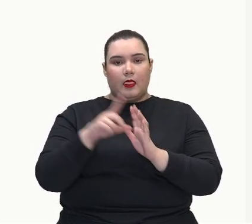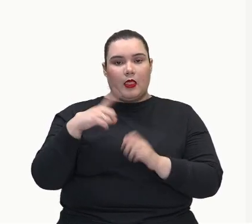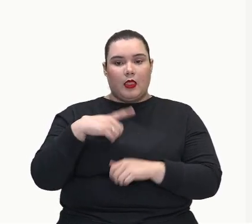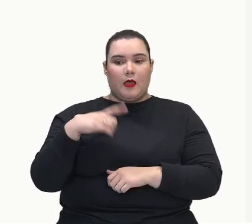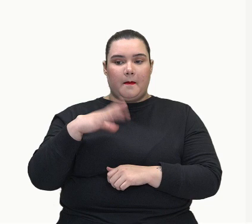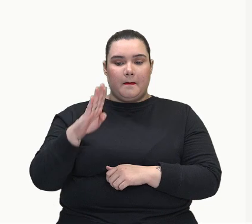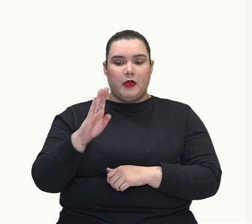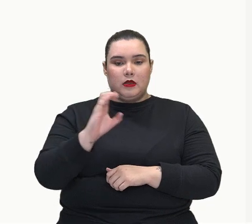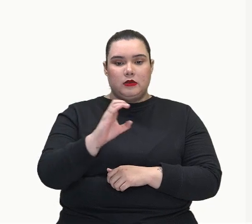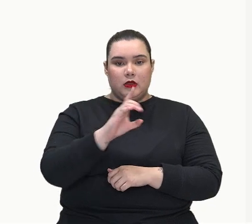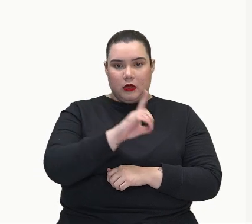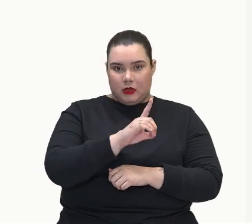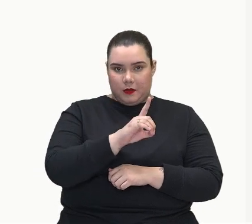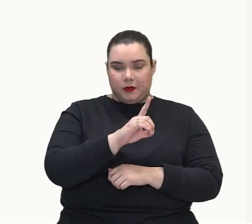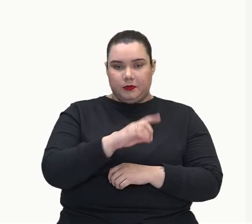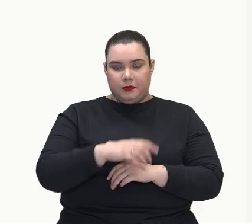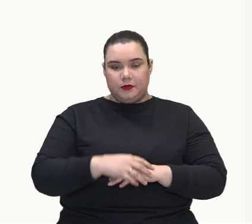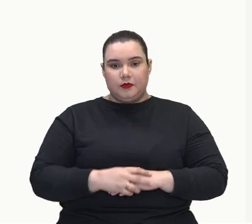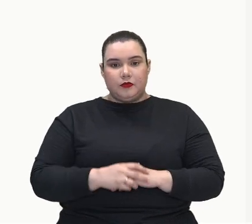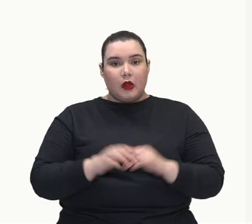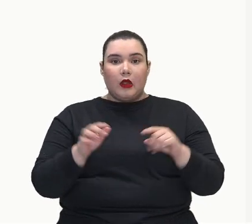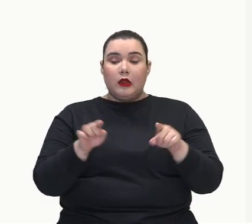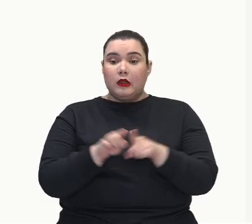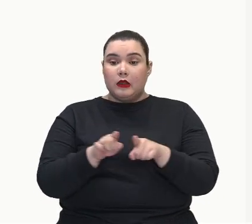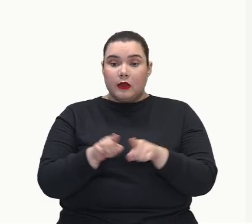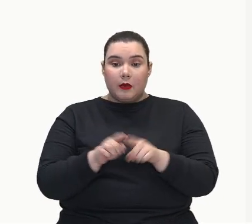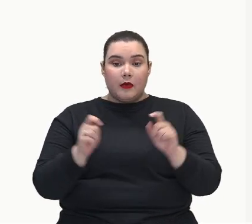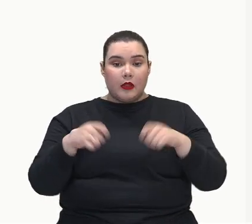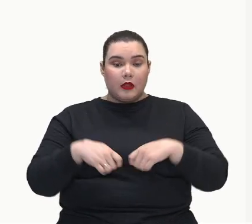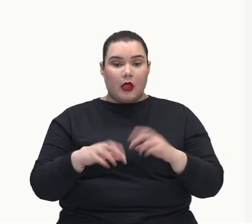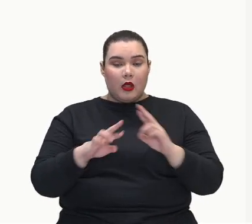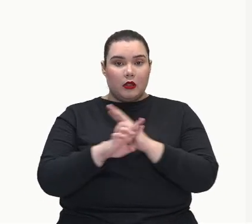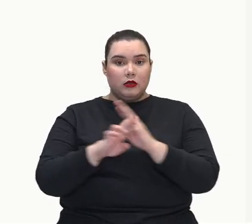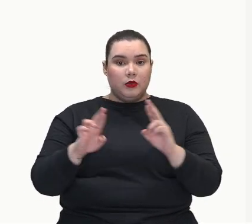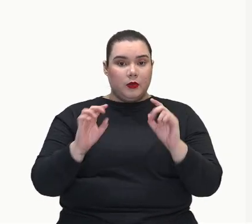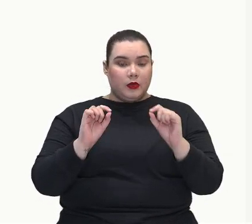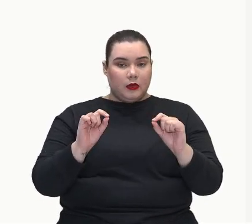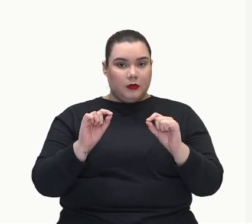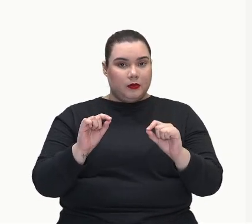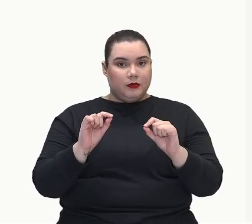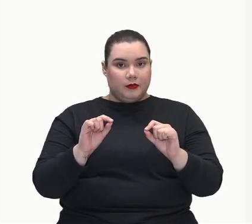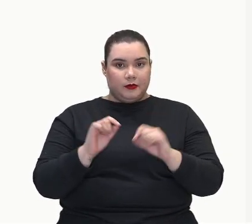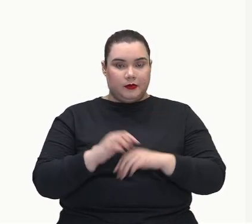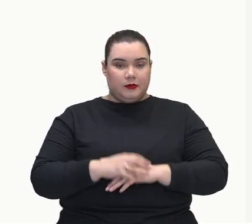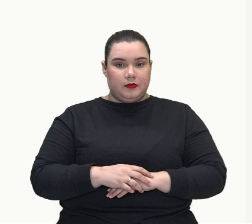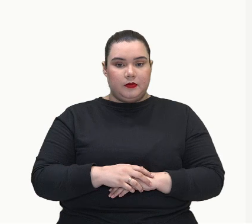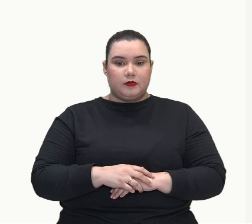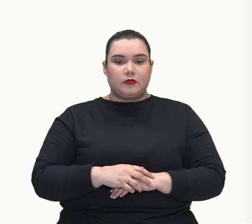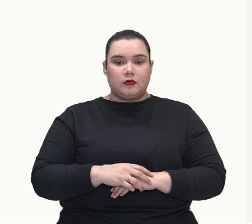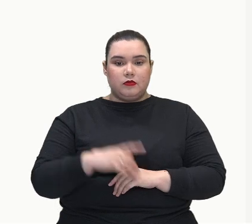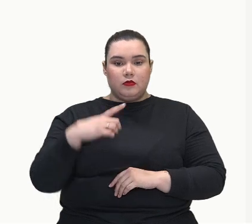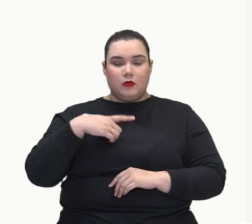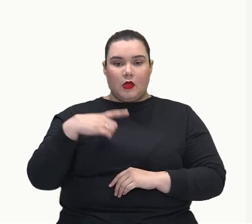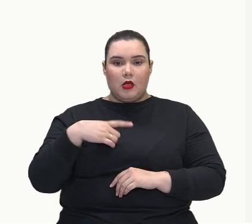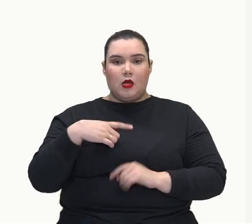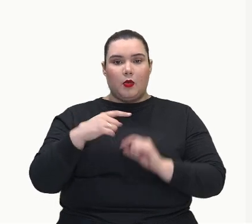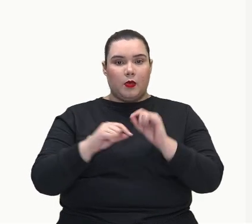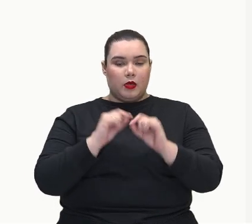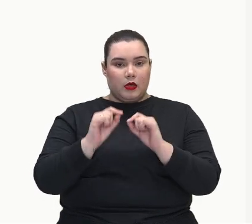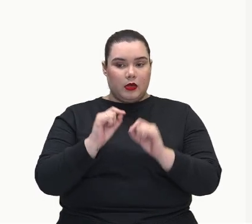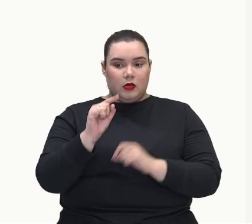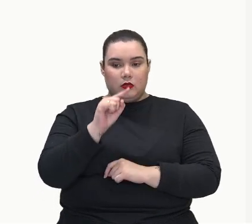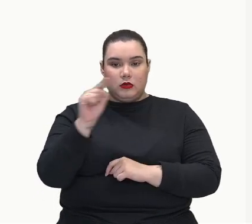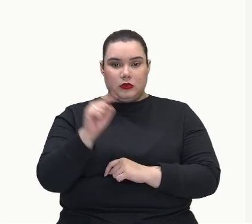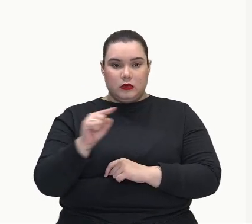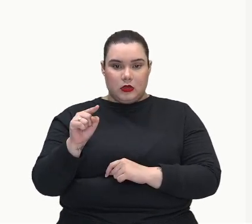D. E a gente também pode fazer essa relação aqui, ó, entre o Z e o 6 e